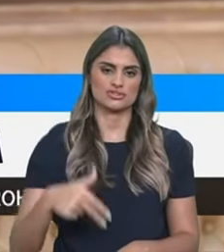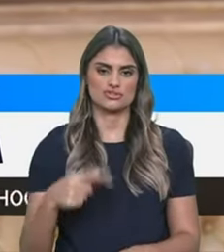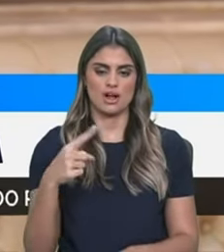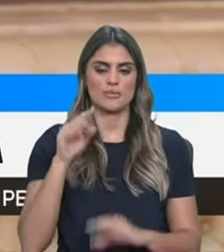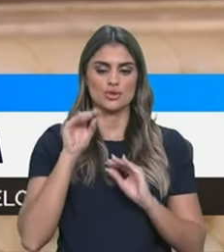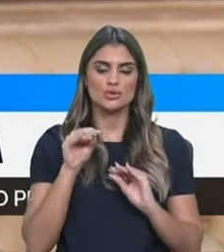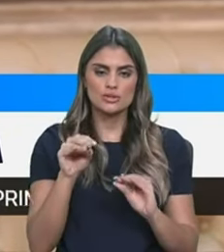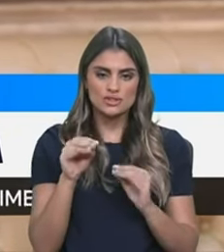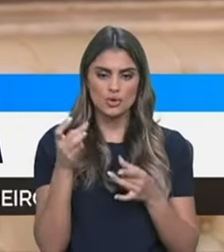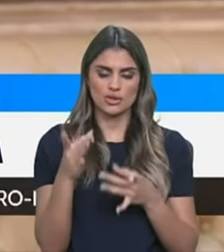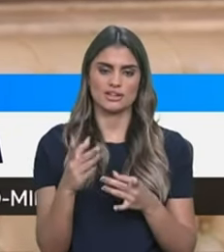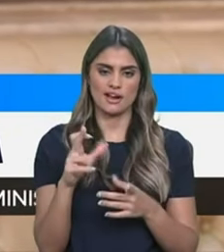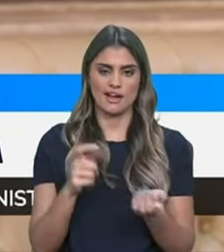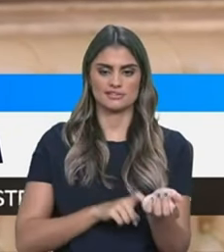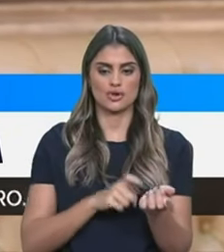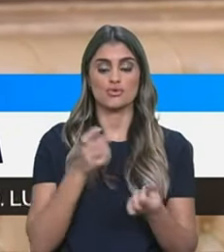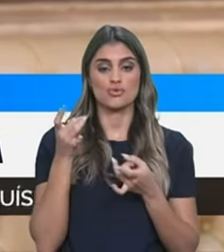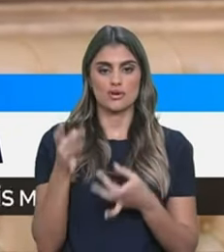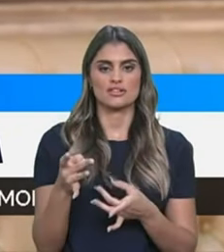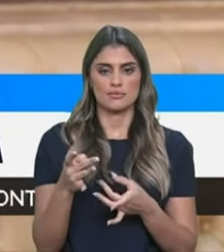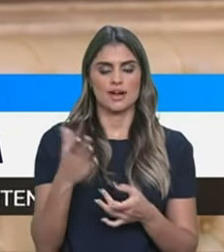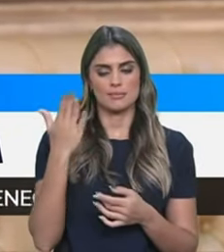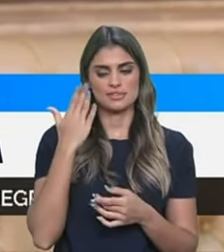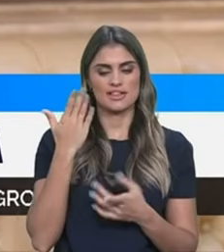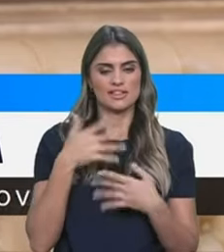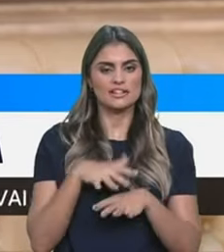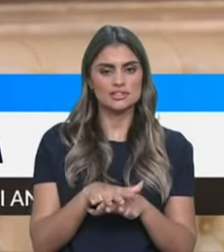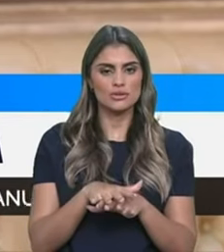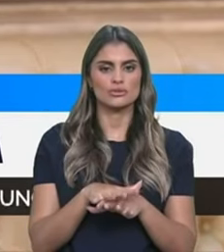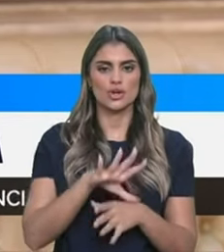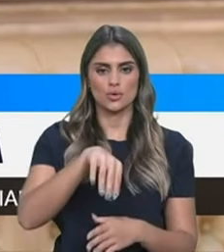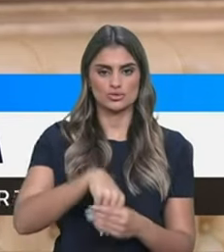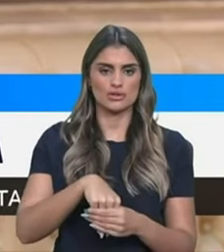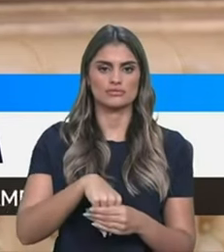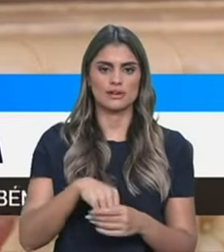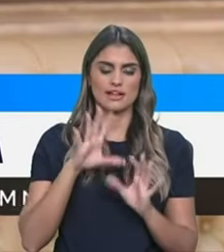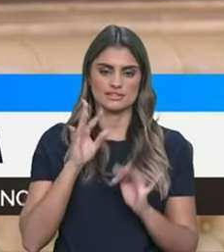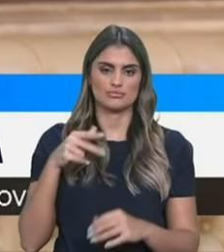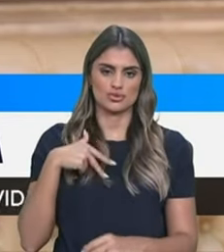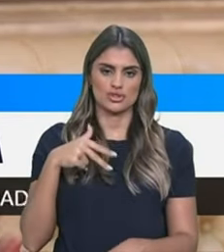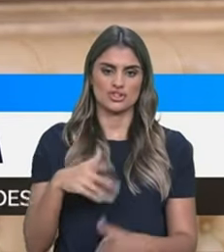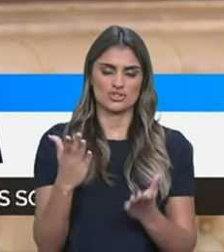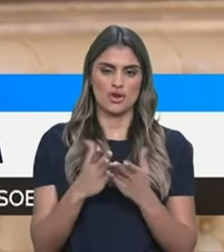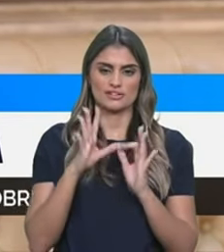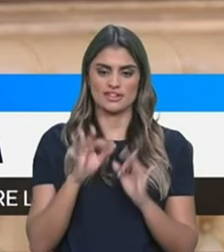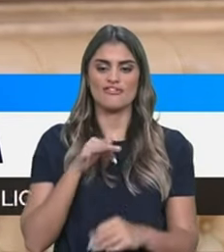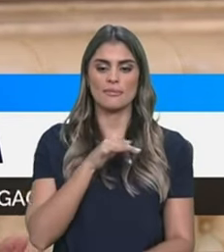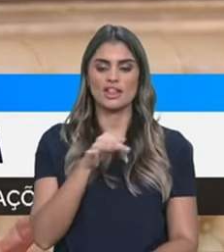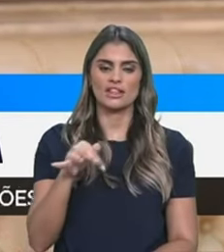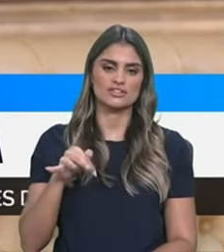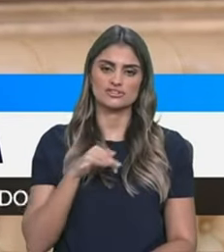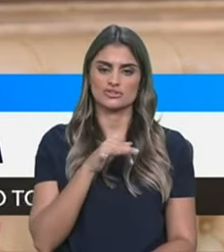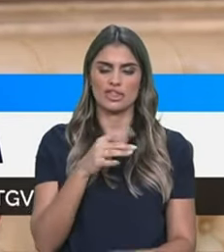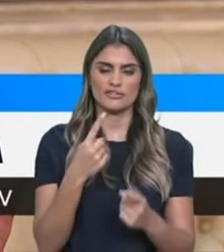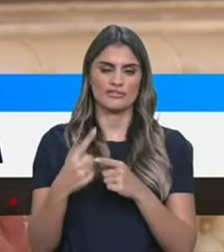educação contra o racismo há uma capacidade de inclusão e de integração são assim é assim Portugal são assim as escolas são assim as famílias elas são